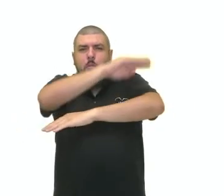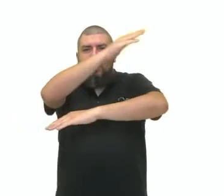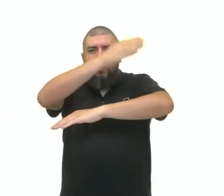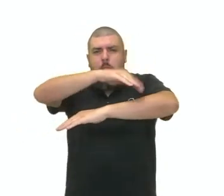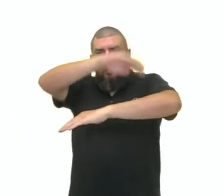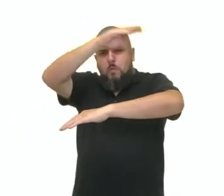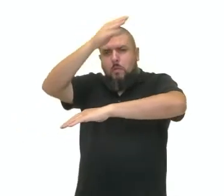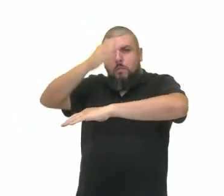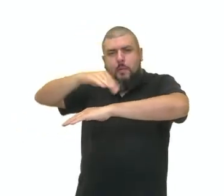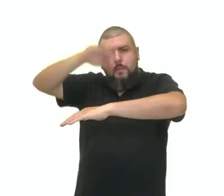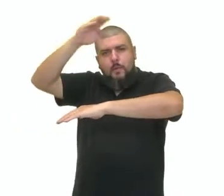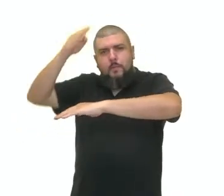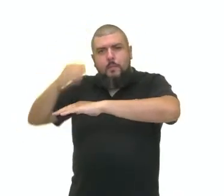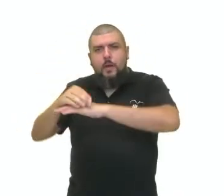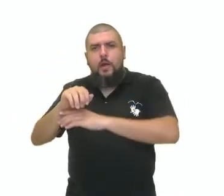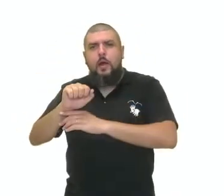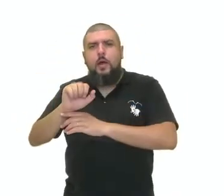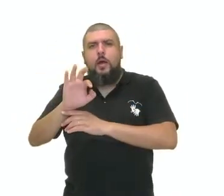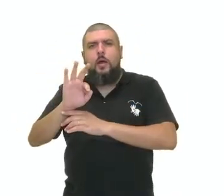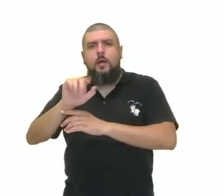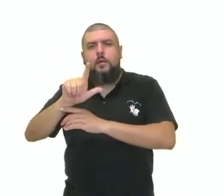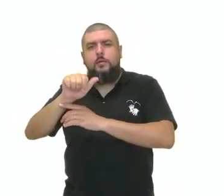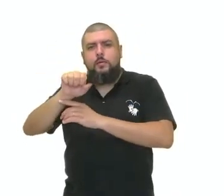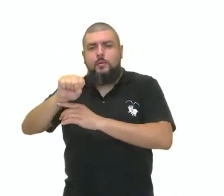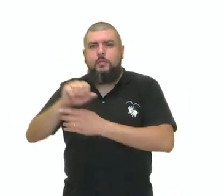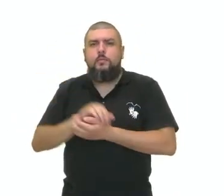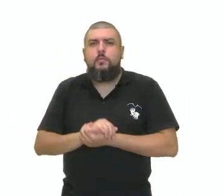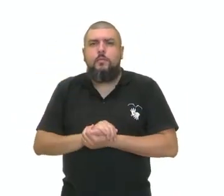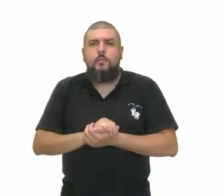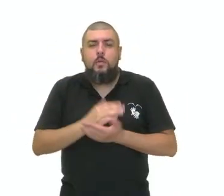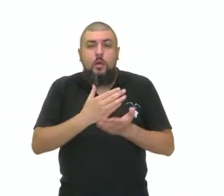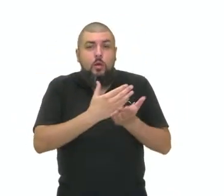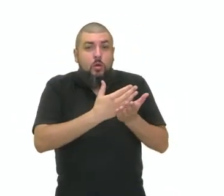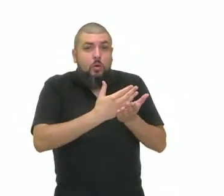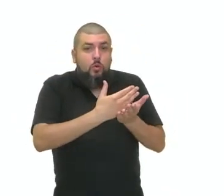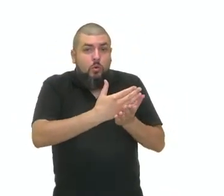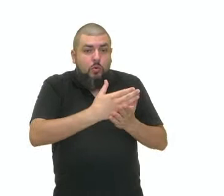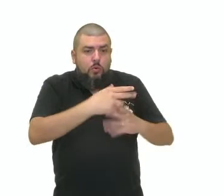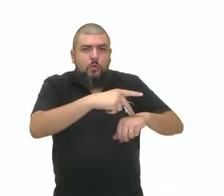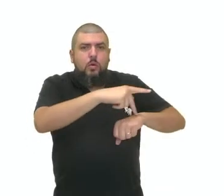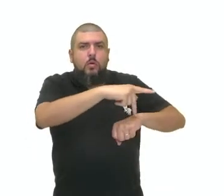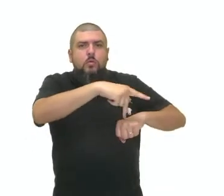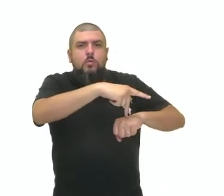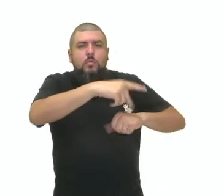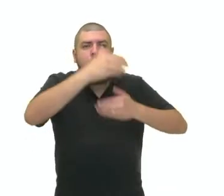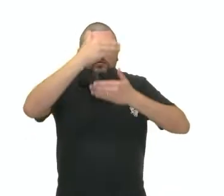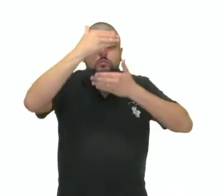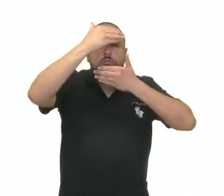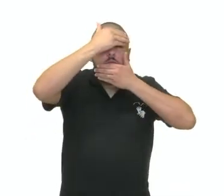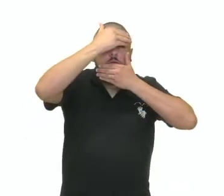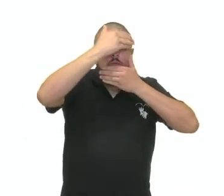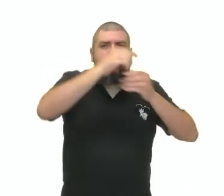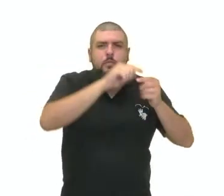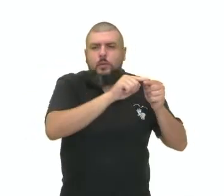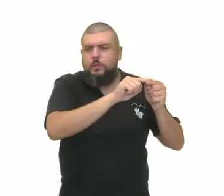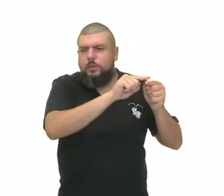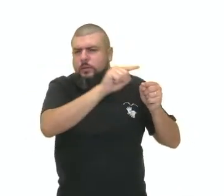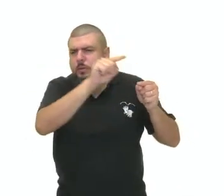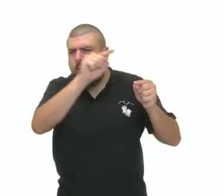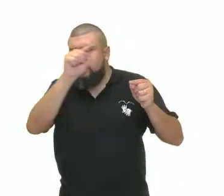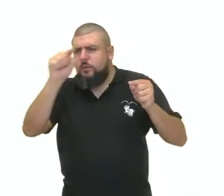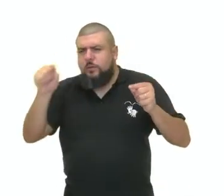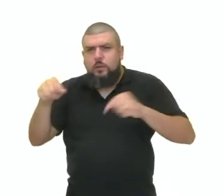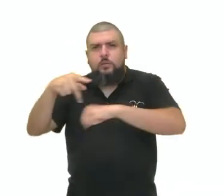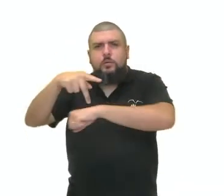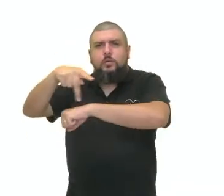se estende, né, do litoral do Marrocos, que é um país nessa porção aqui, até a região da Tunísia, né, que se encontra